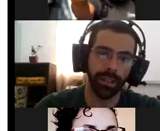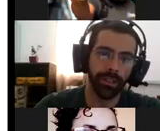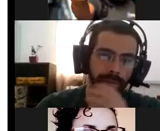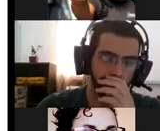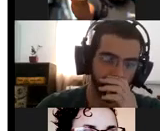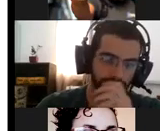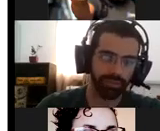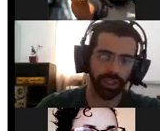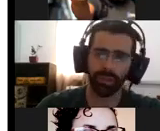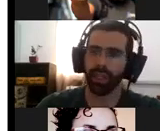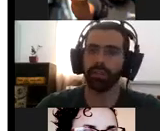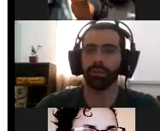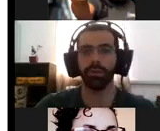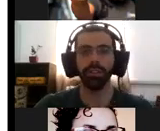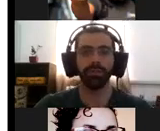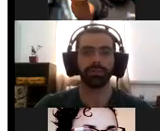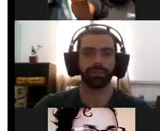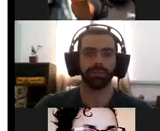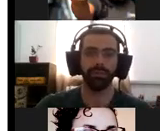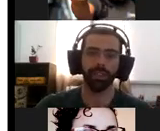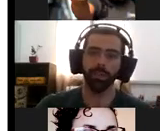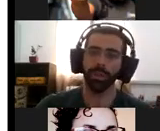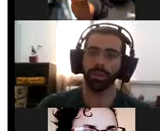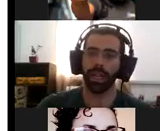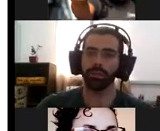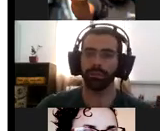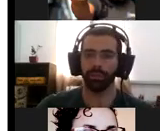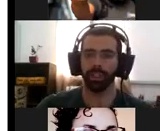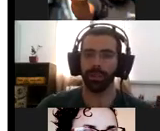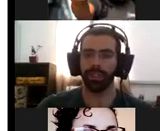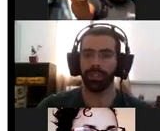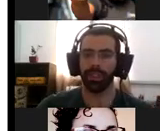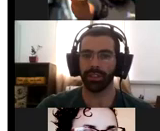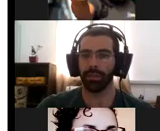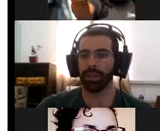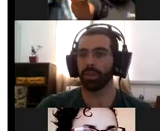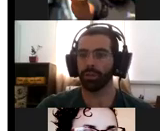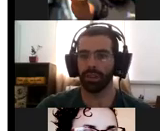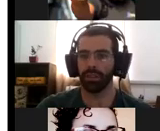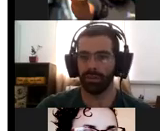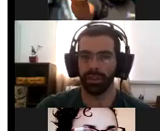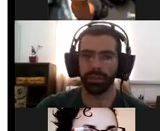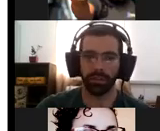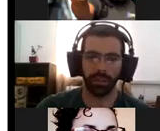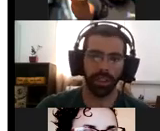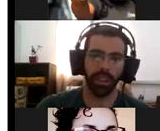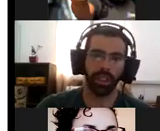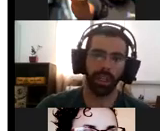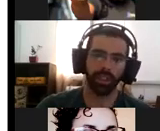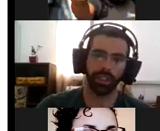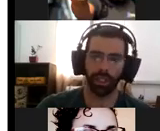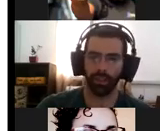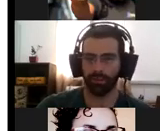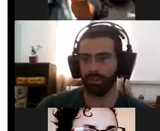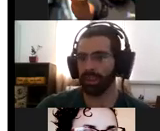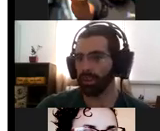eBay. Achei bem legal isso. Por outro lado, modelos preditivos eles já são bem mais comuns na nossa vida, né? A